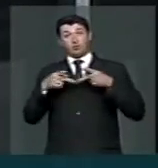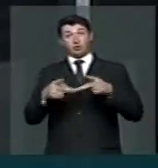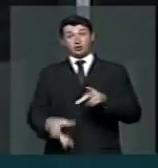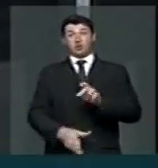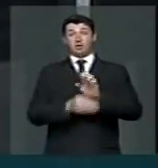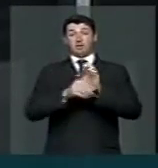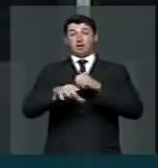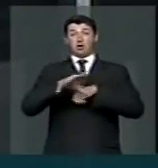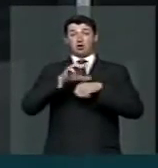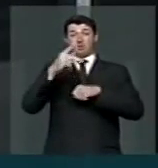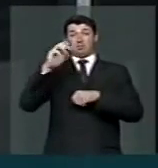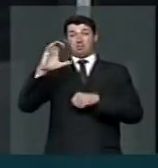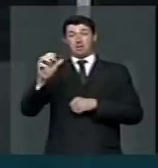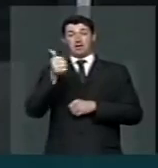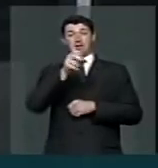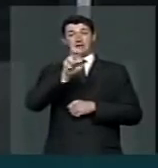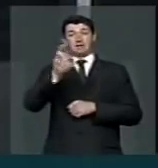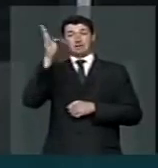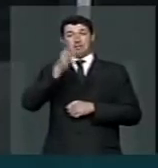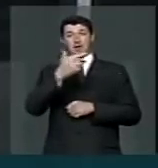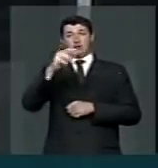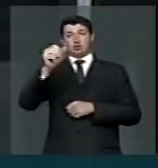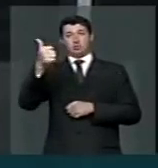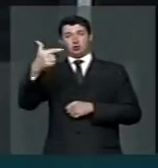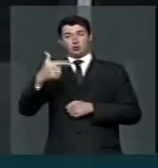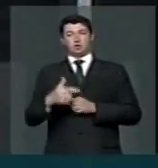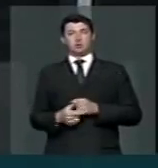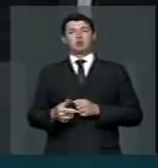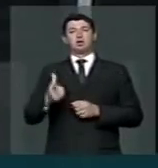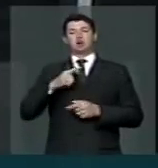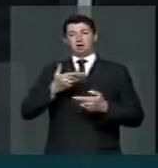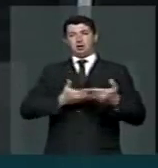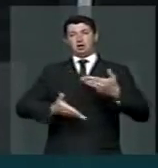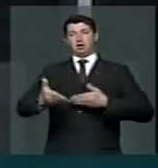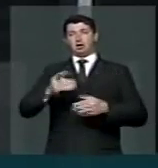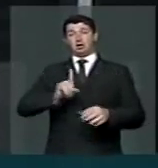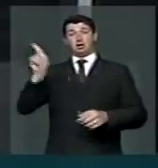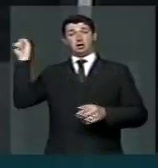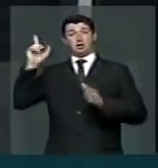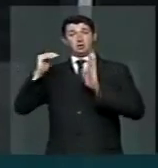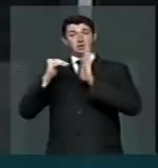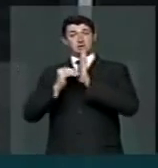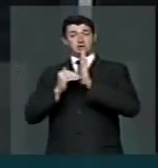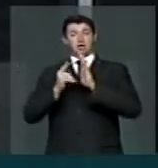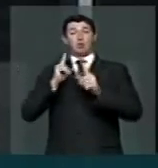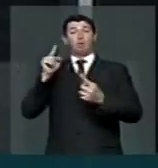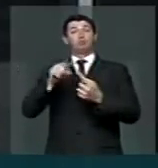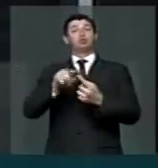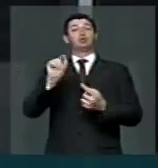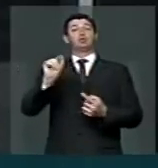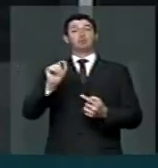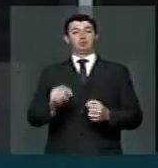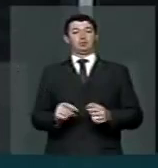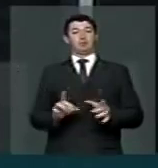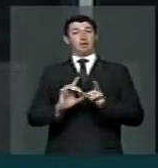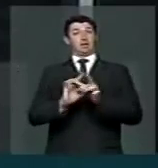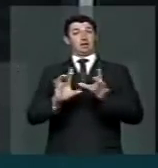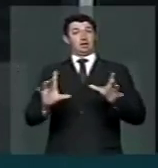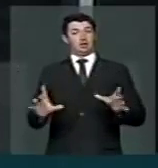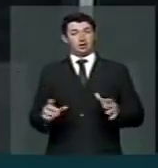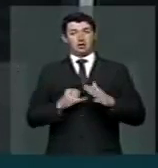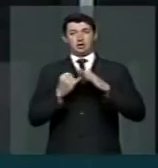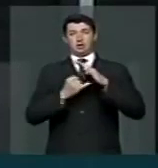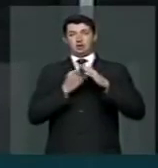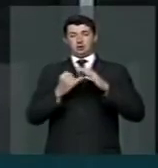emenda à Constituição número 15 de 2012, que tramita no Senado Federal e tem como objetivo permitir que os